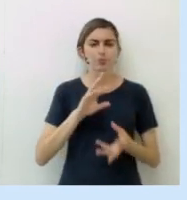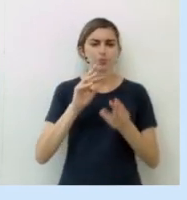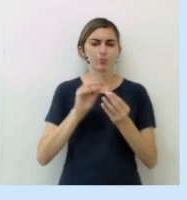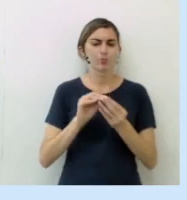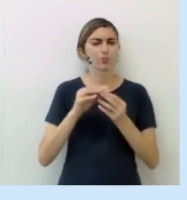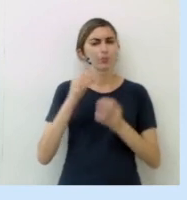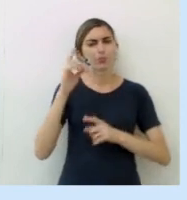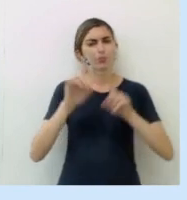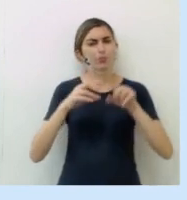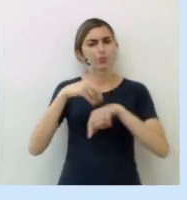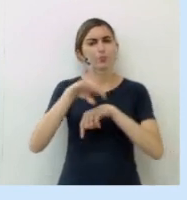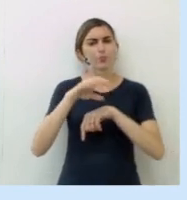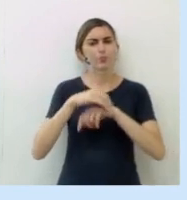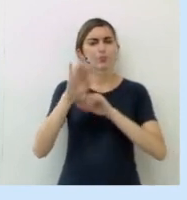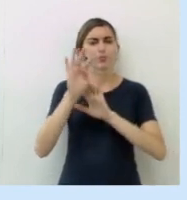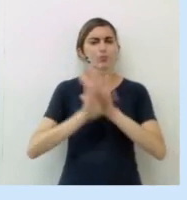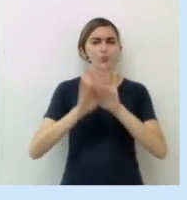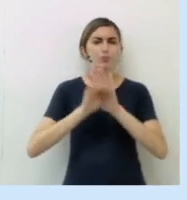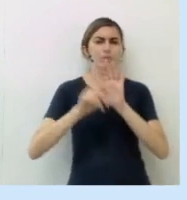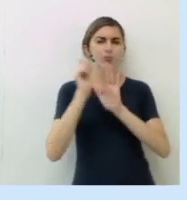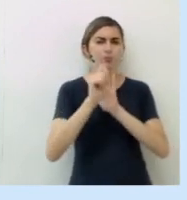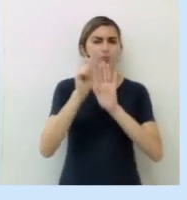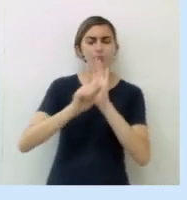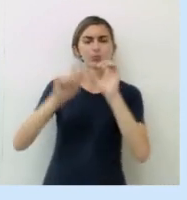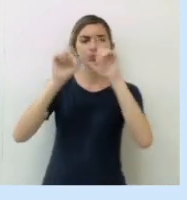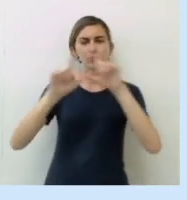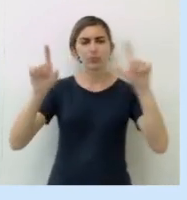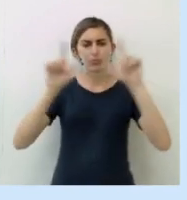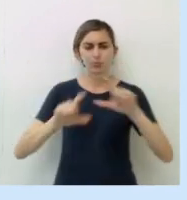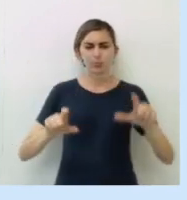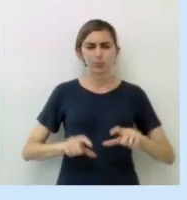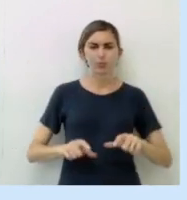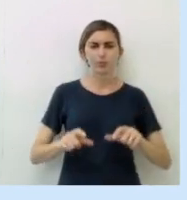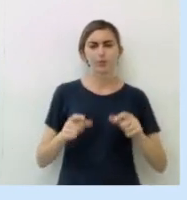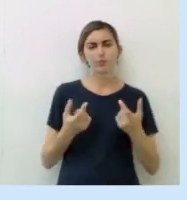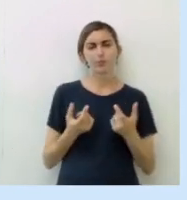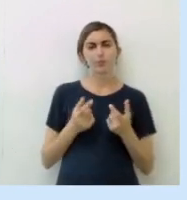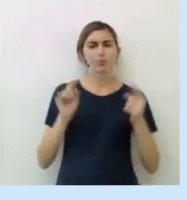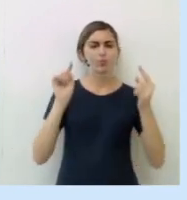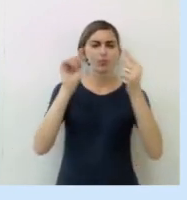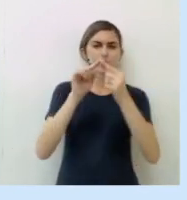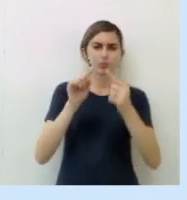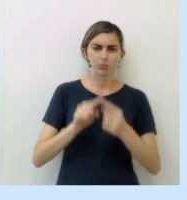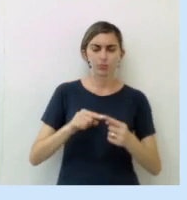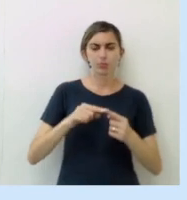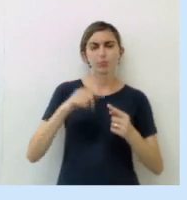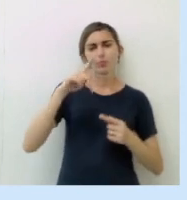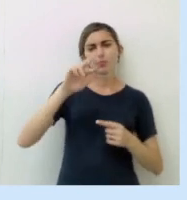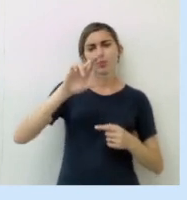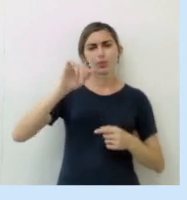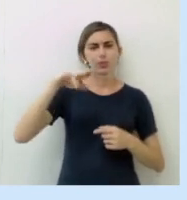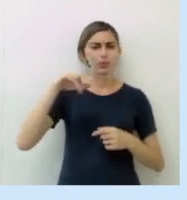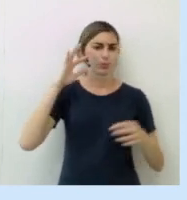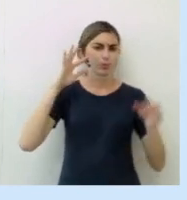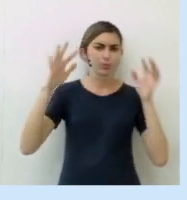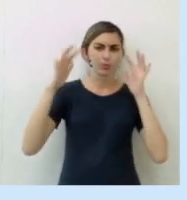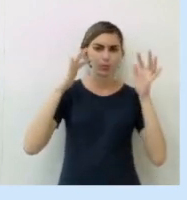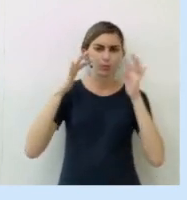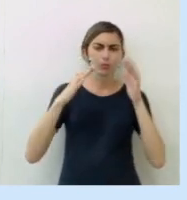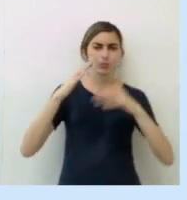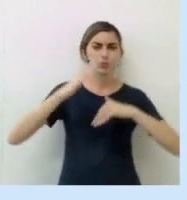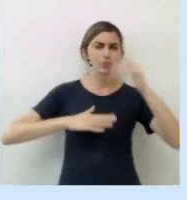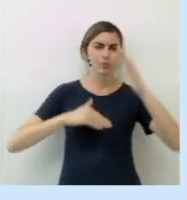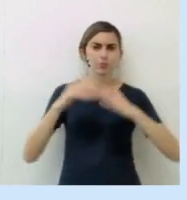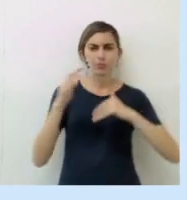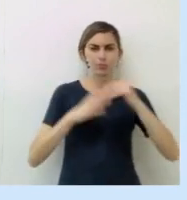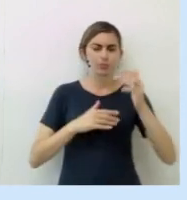e expor textos escritos em prosa ou em verso, de acordo com princípios teóricos e